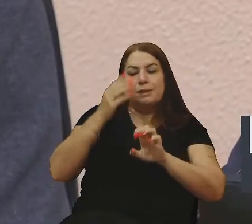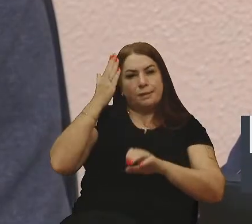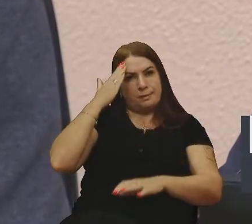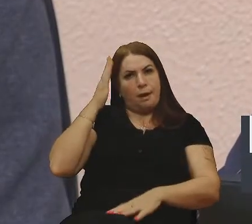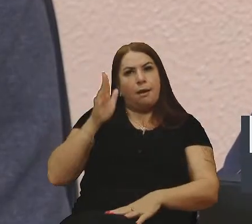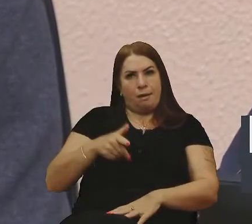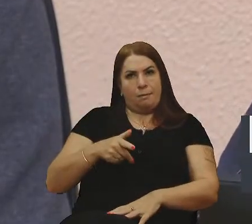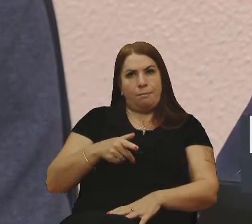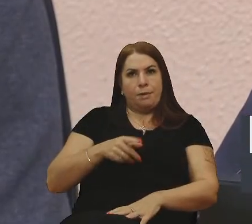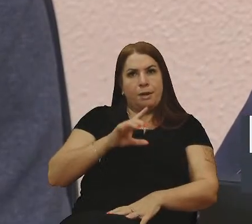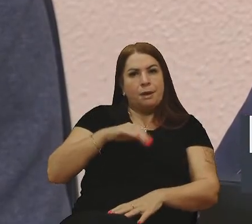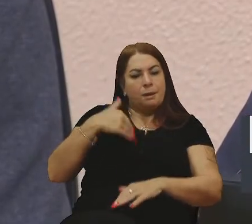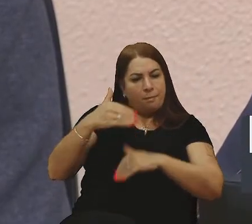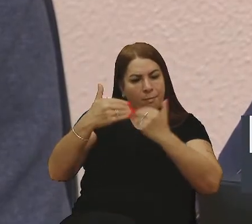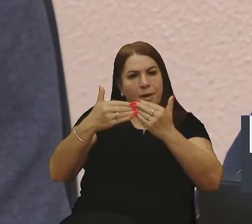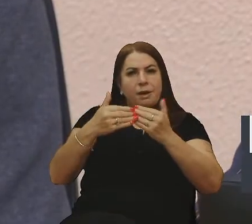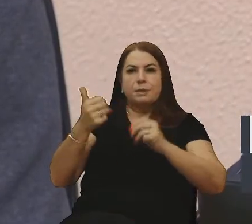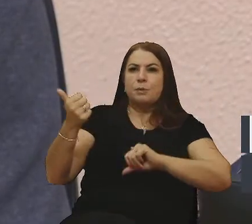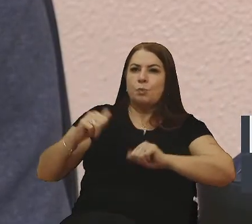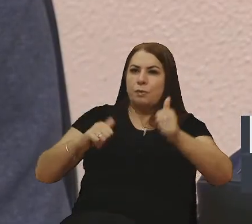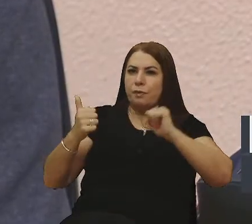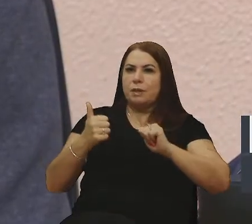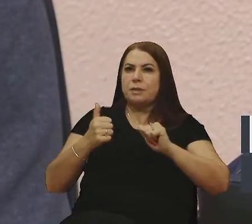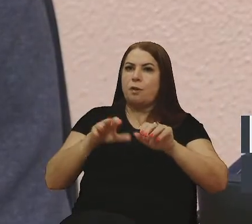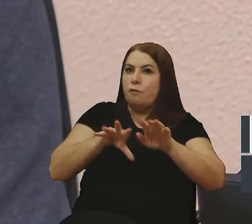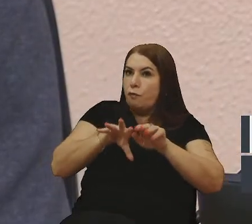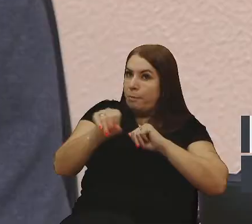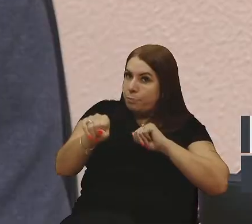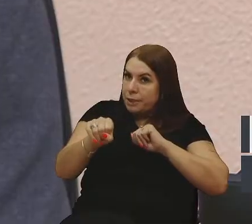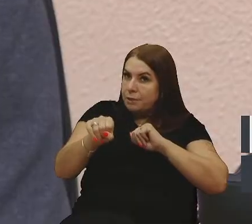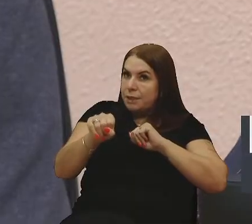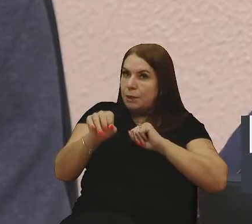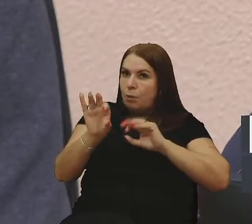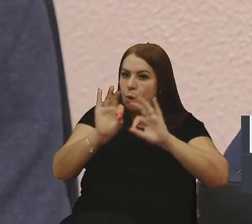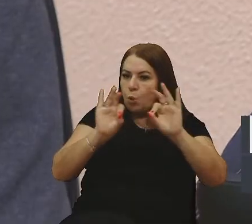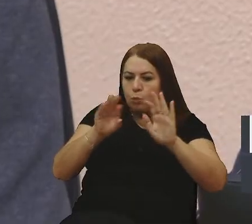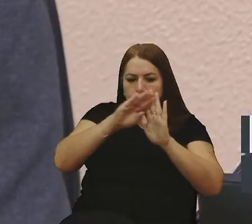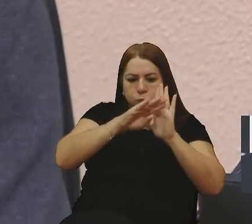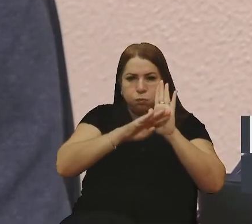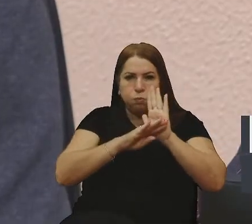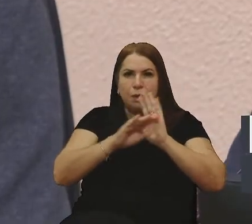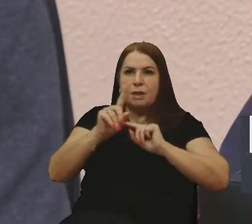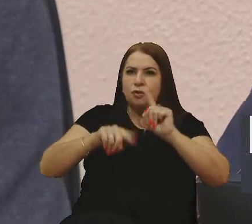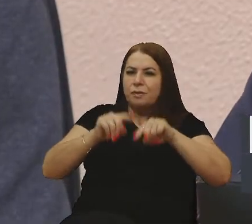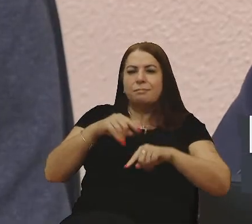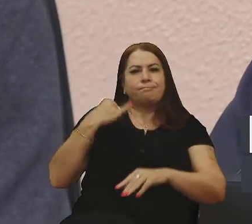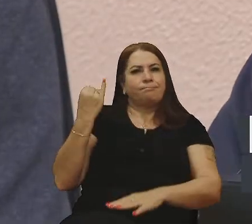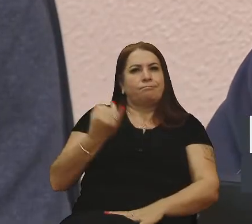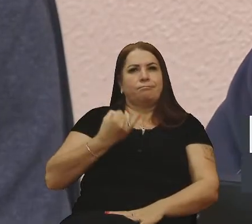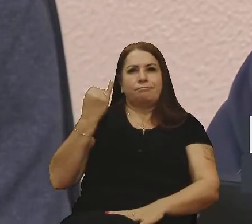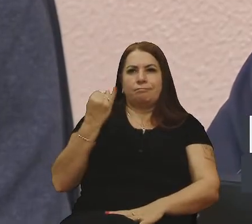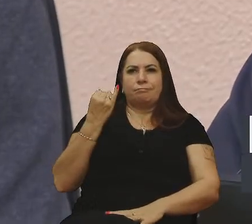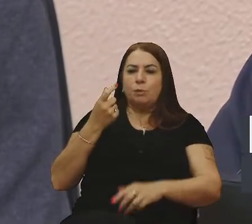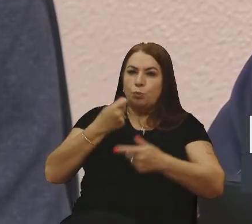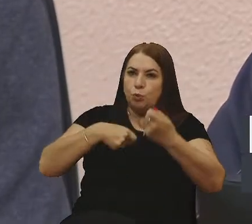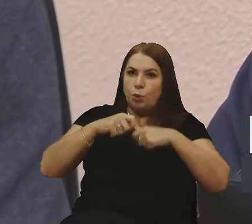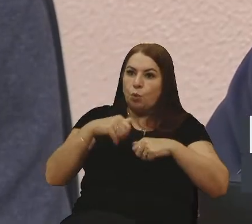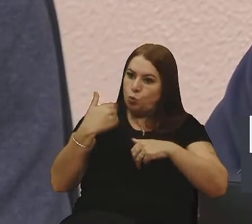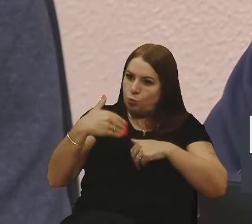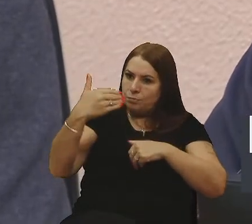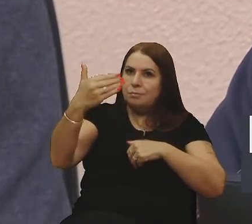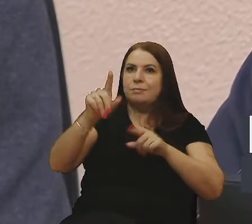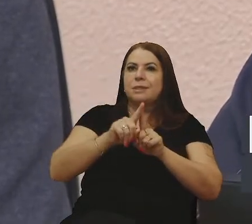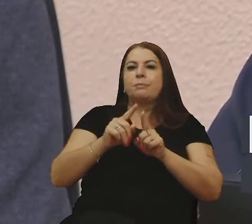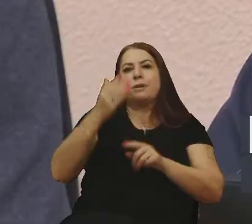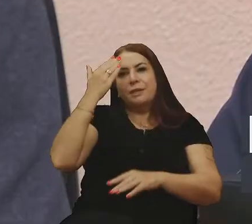sabe que cada vez mais a qualificação, a formação e a ordenação das atividades é fundamental para que o negócio prospere. Então, eu